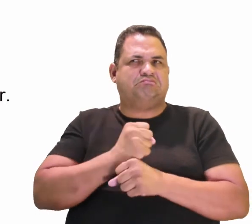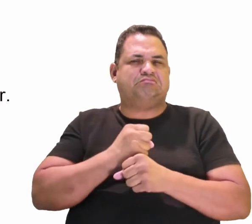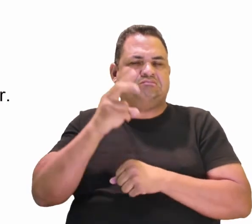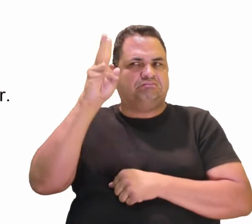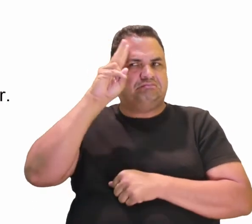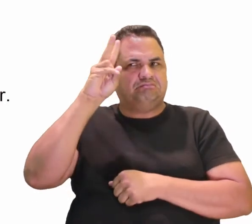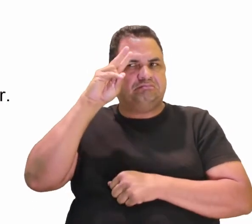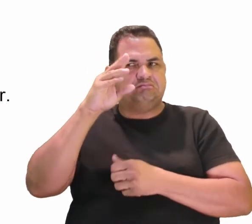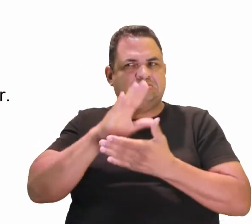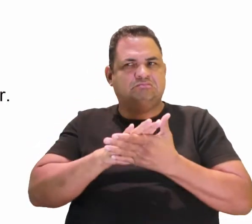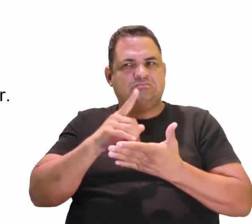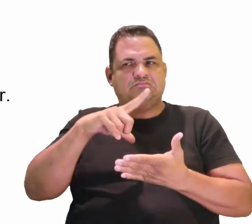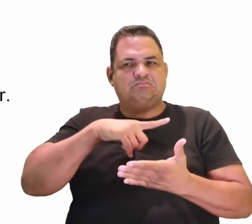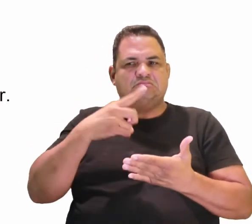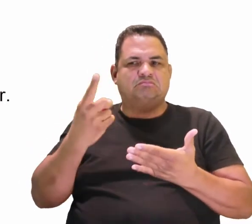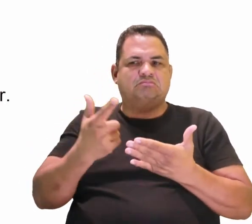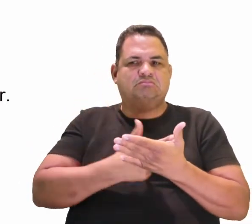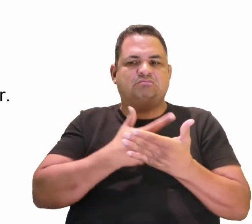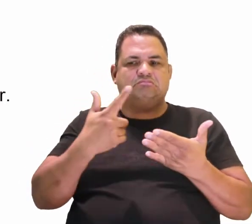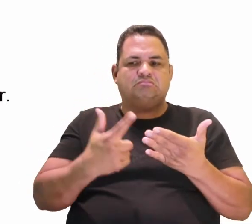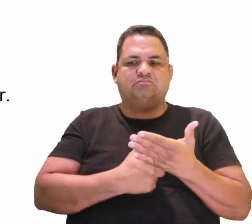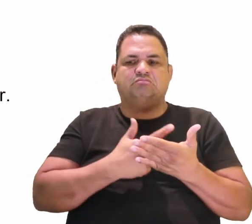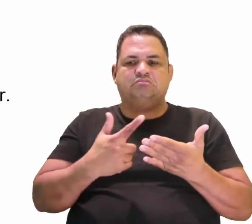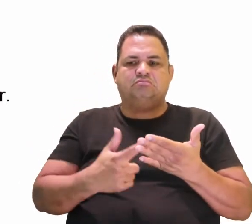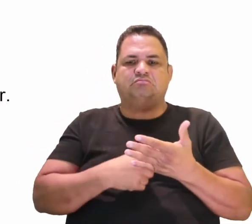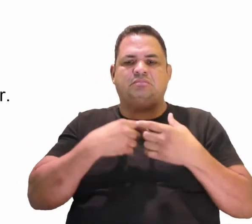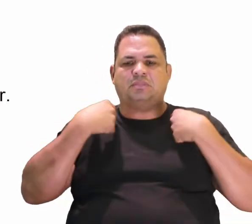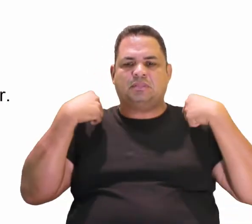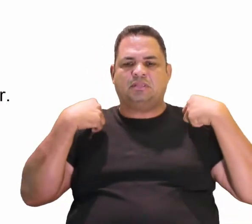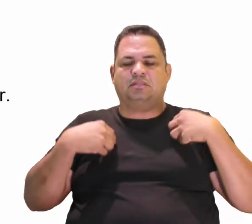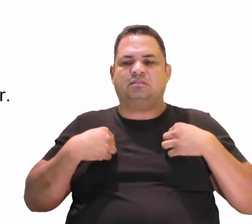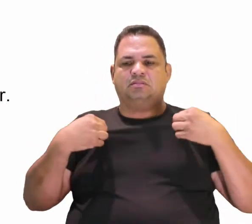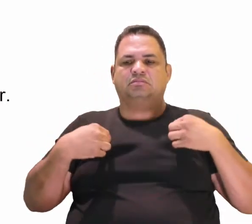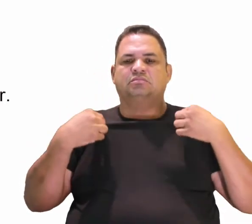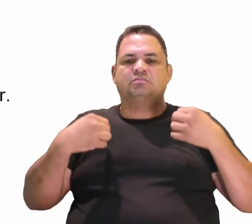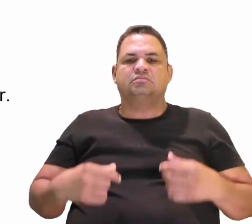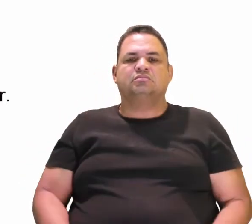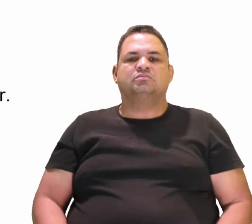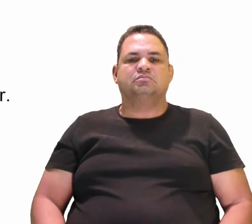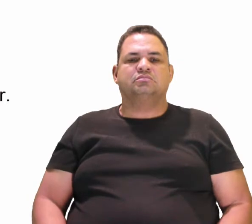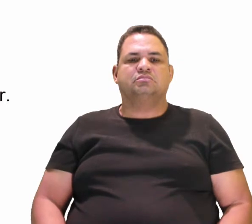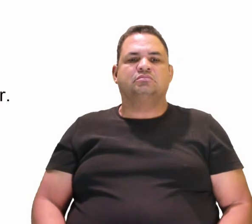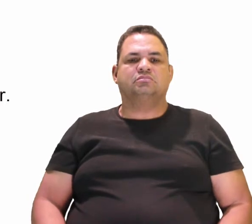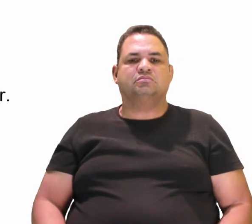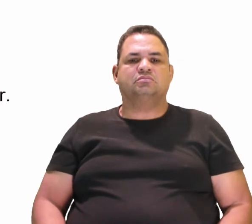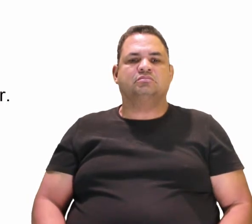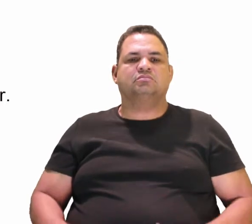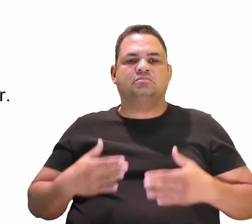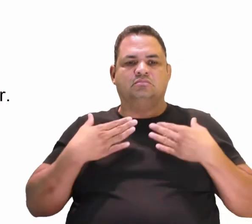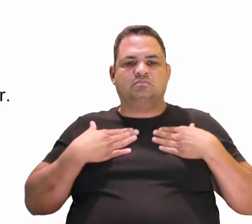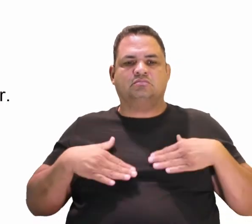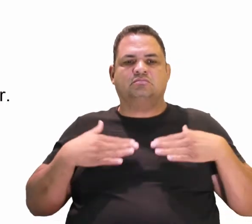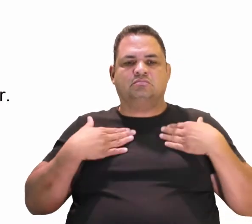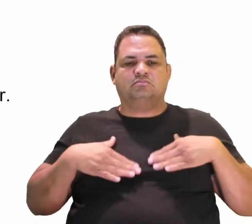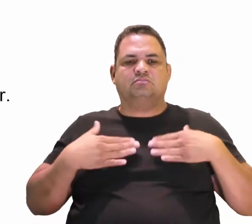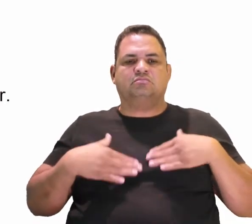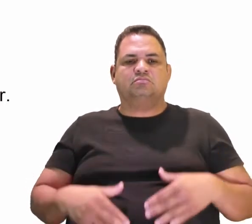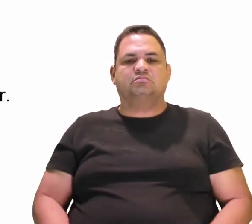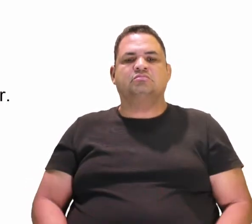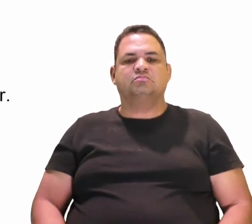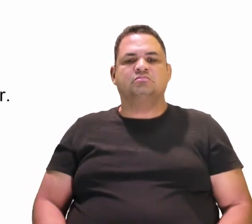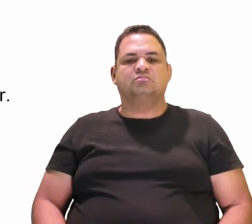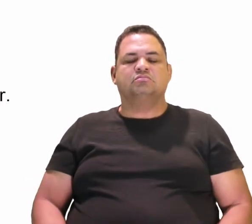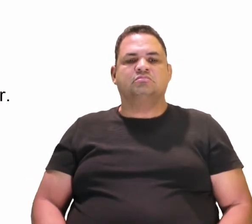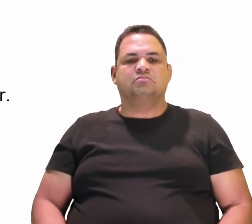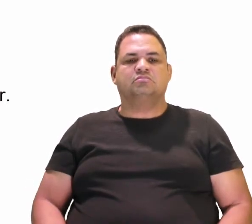E tinha isso em livro, em camisetas, que é o keep calm, né? Mantenha calma, keep calm. Então,